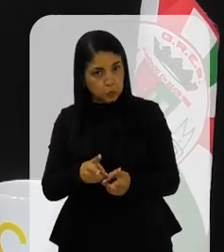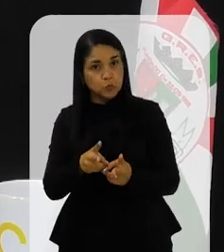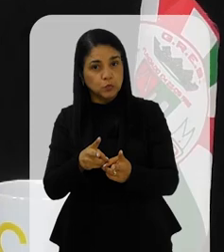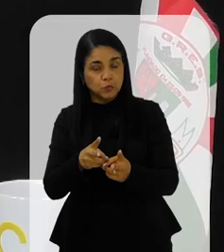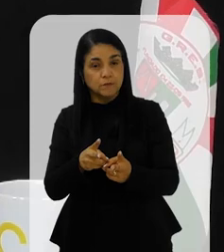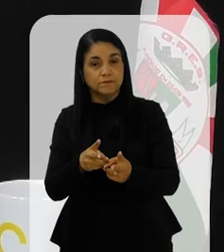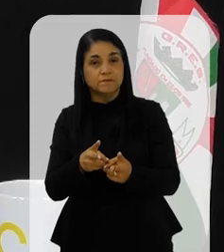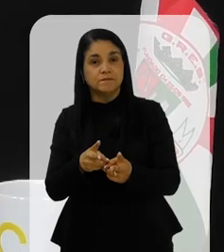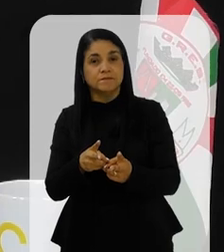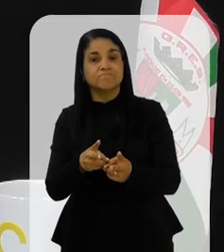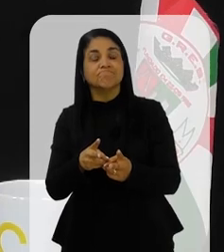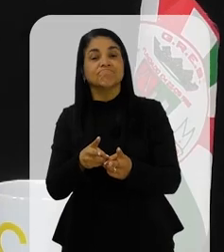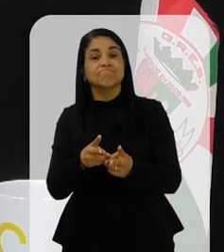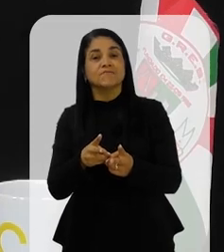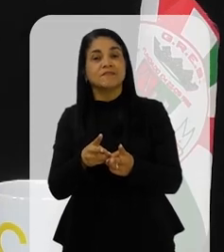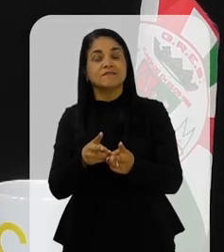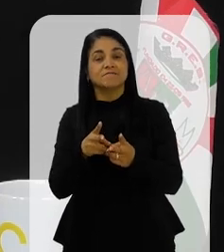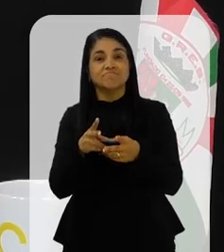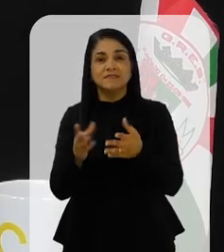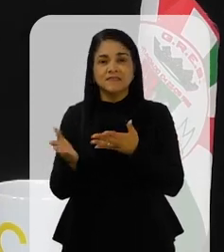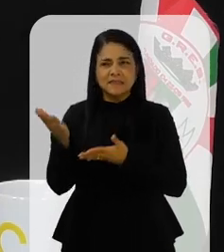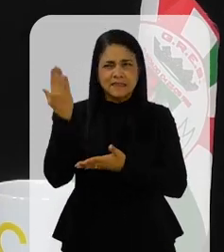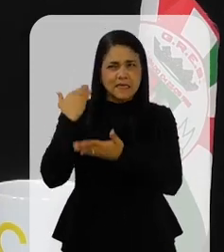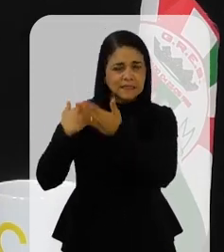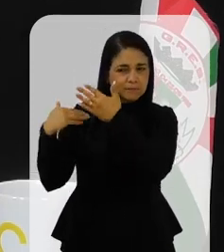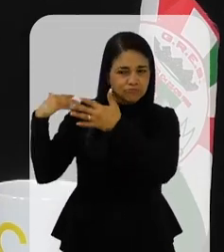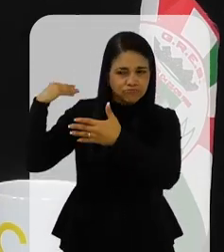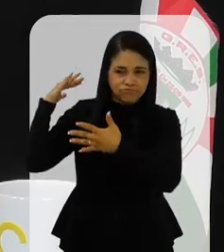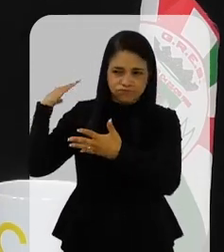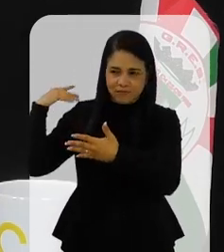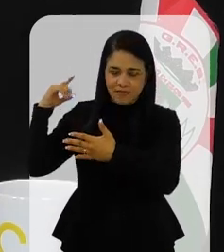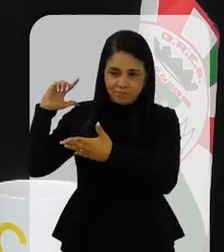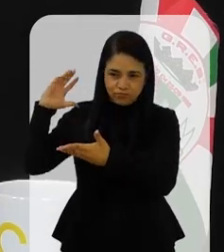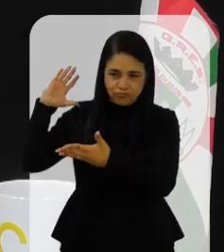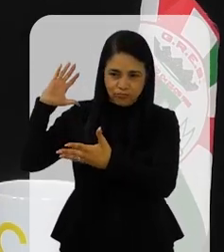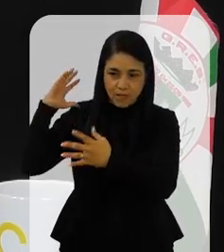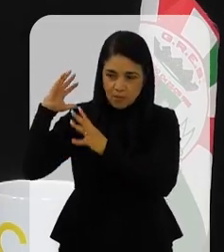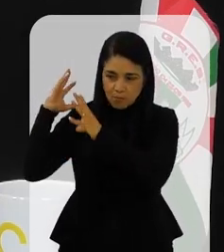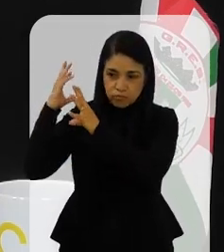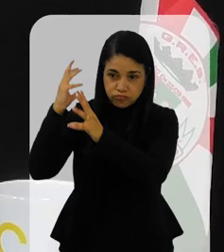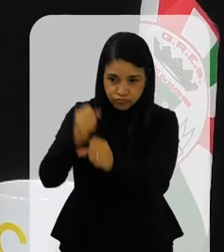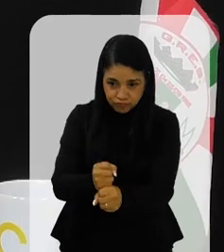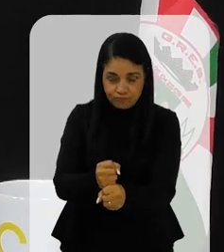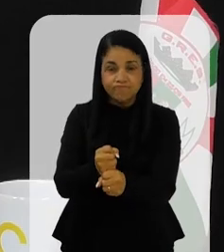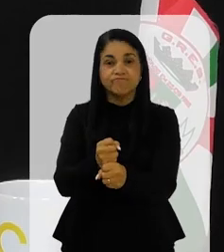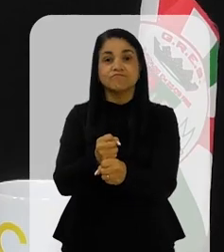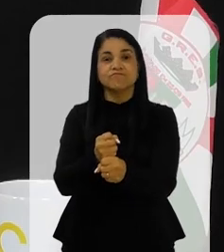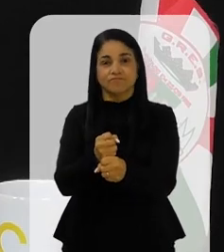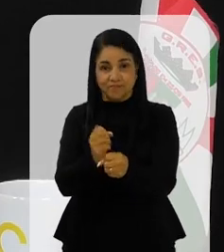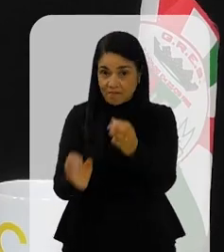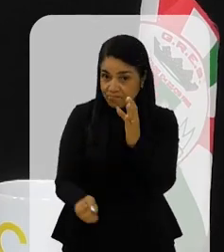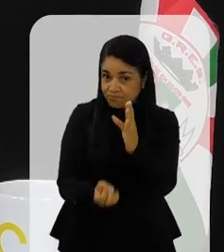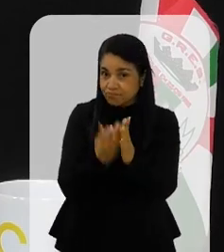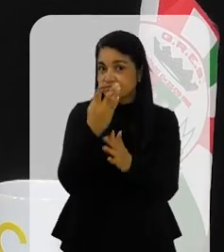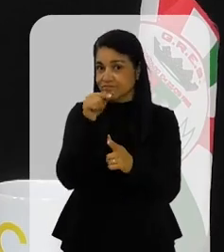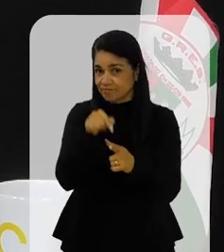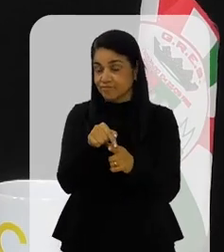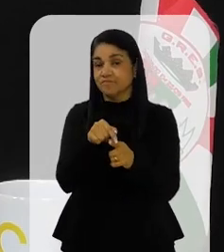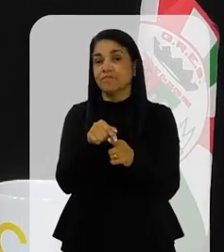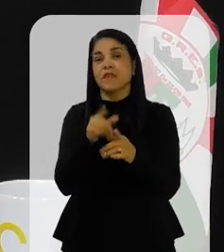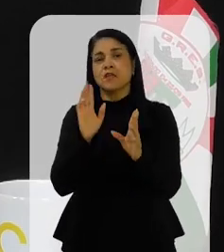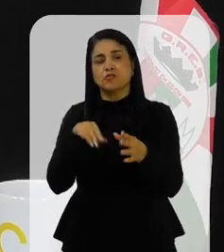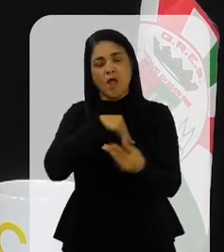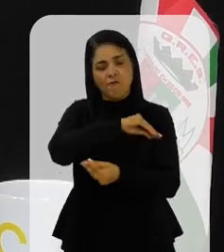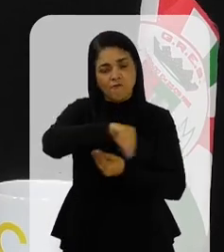Mas retornando aí, resgatando aquelas origens. Enfim, nesse momento, eu já no Aguibara e na